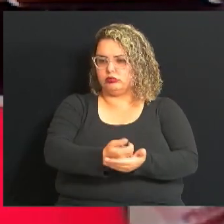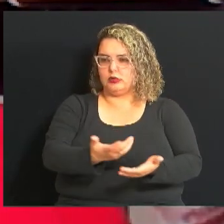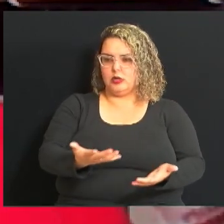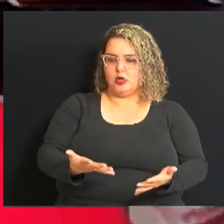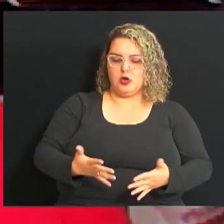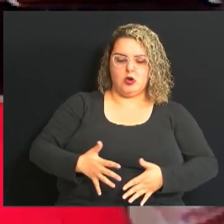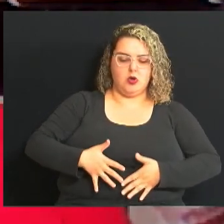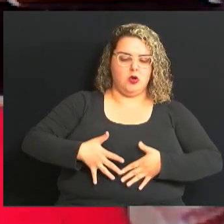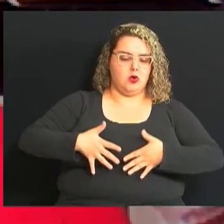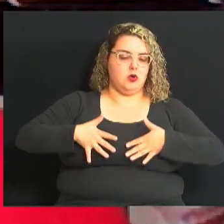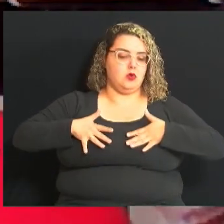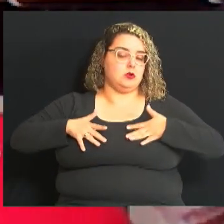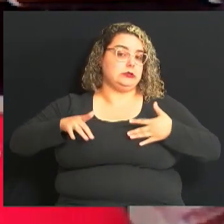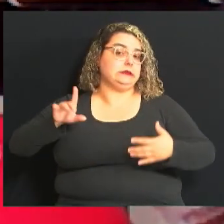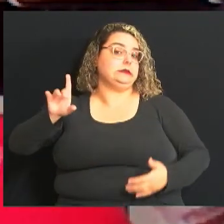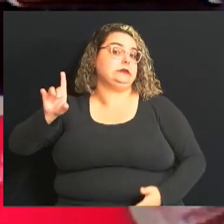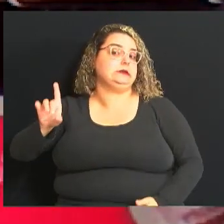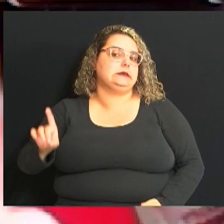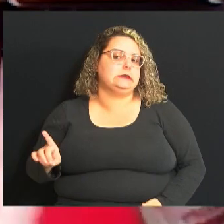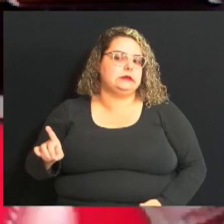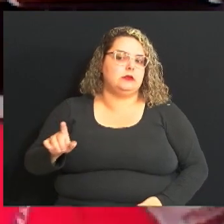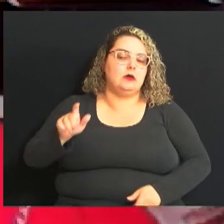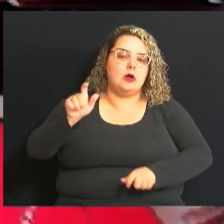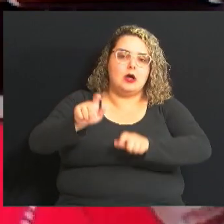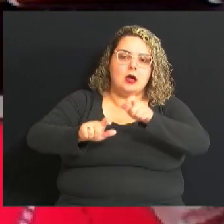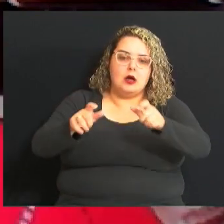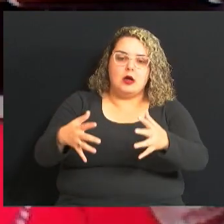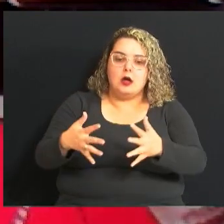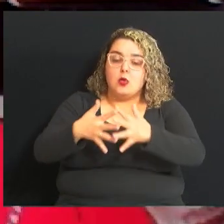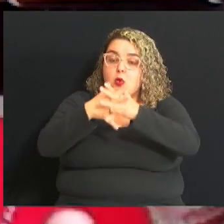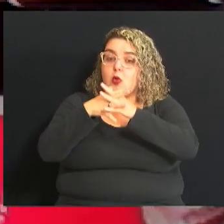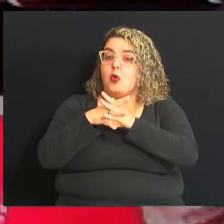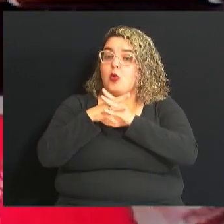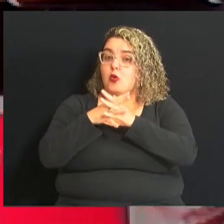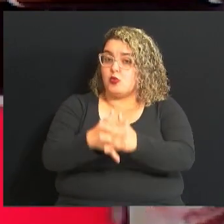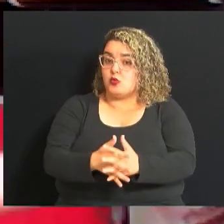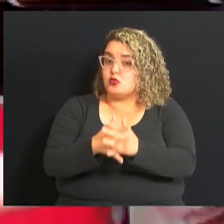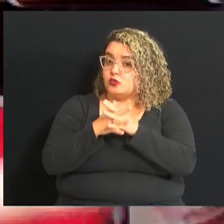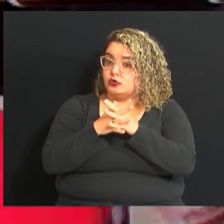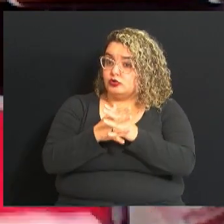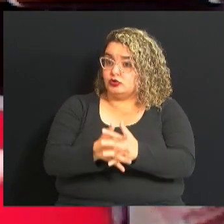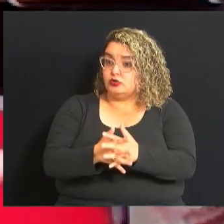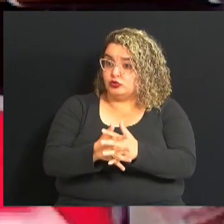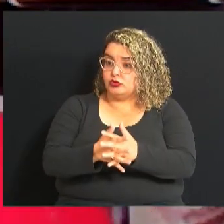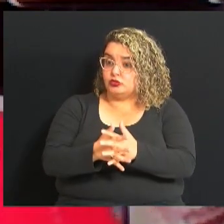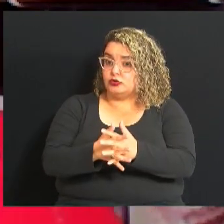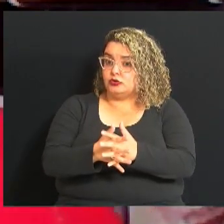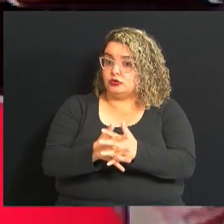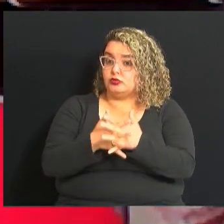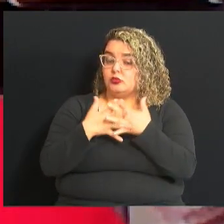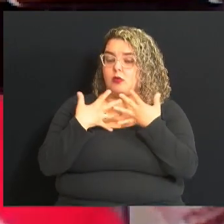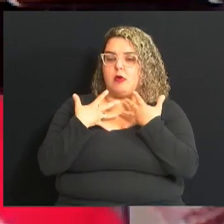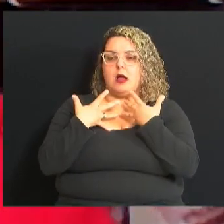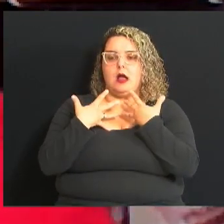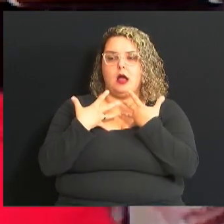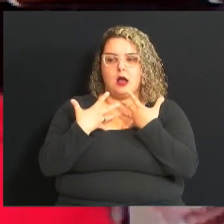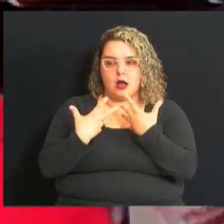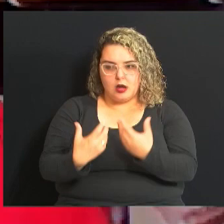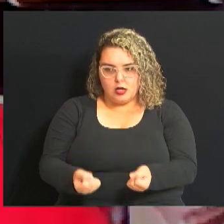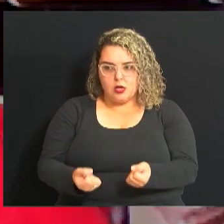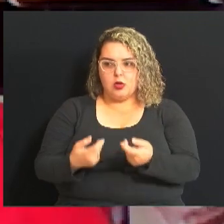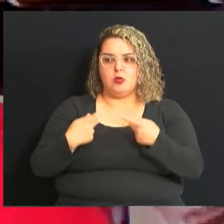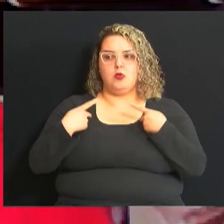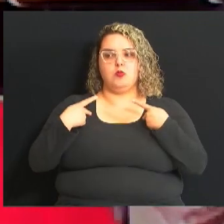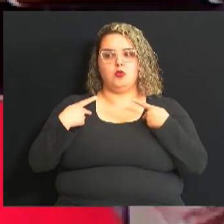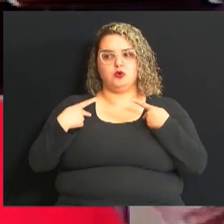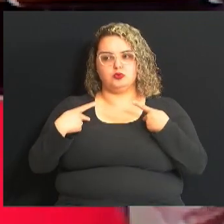de direita, as pessoas confundiram isso com adotar posturas